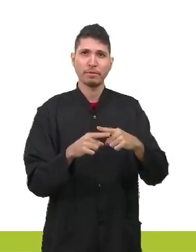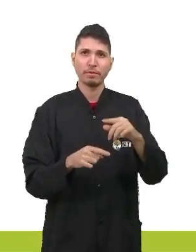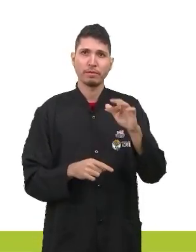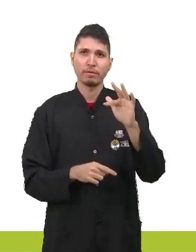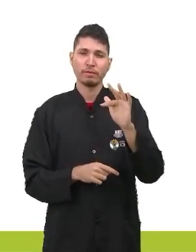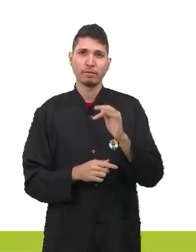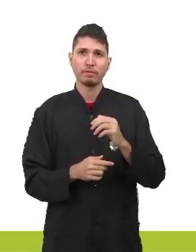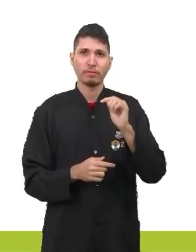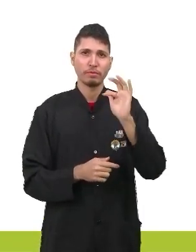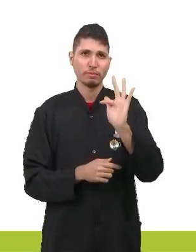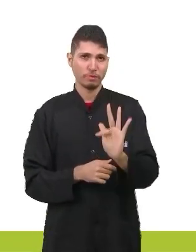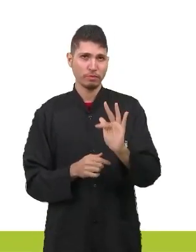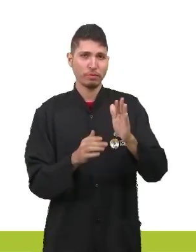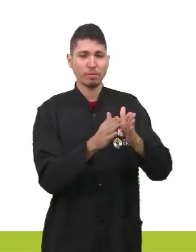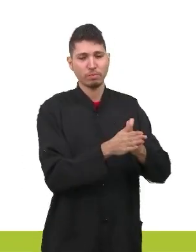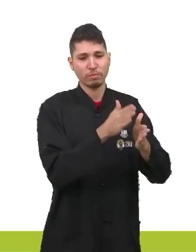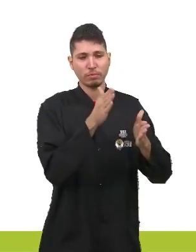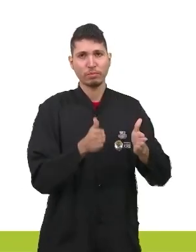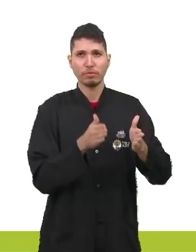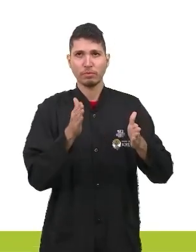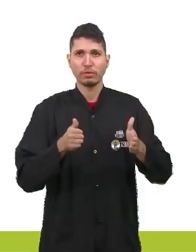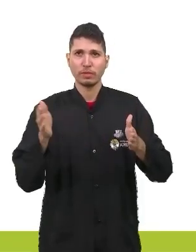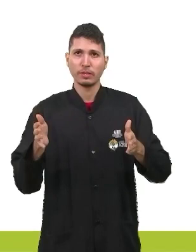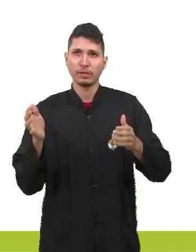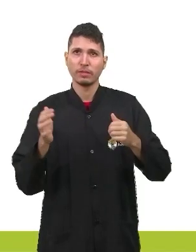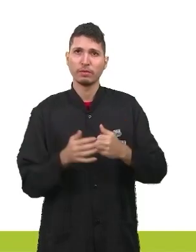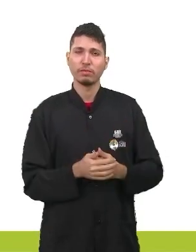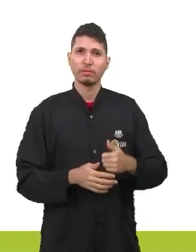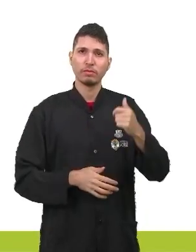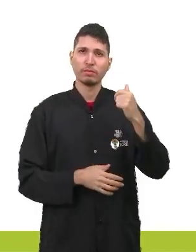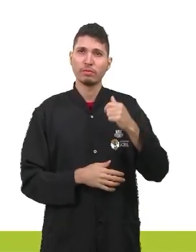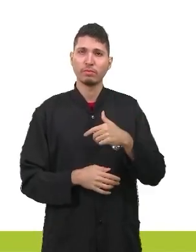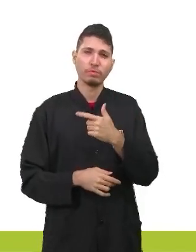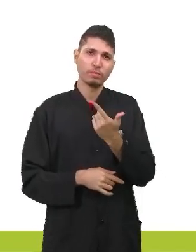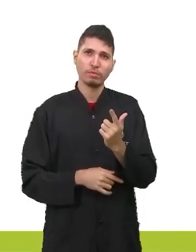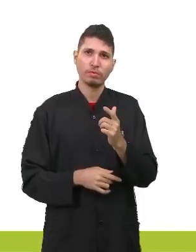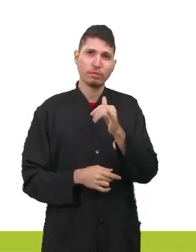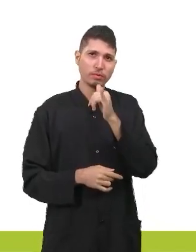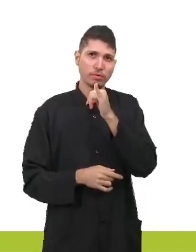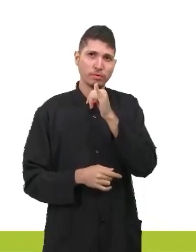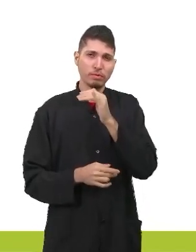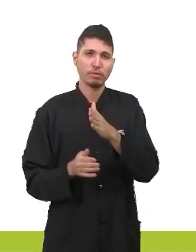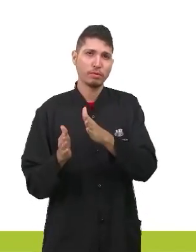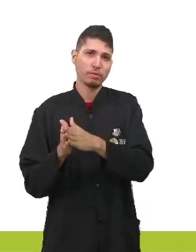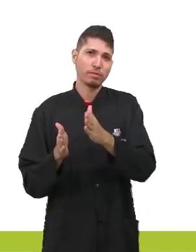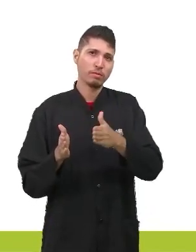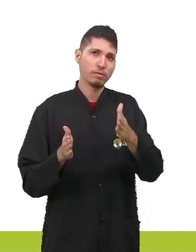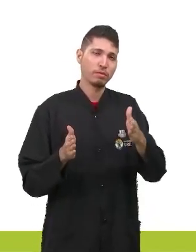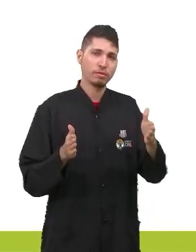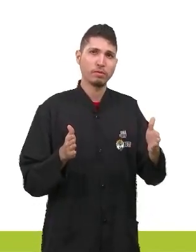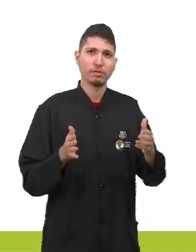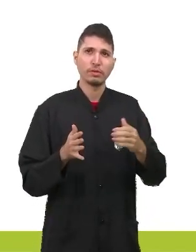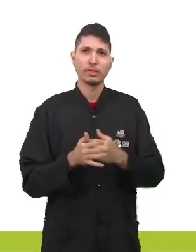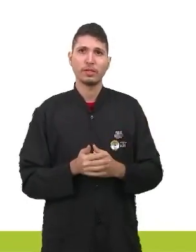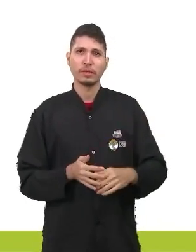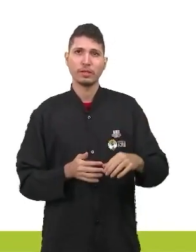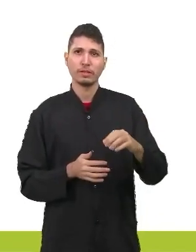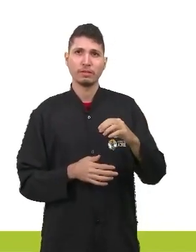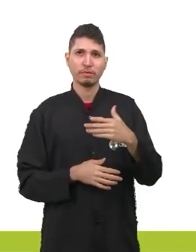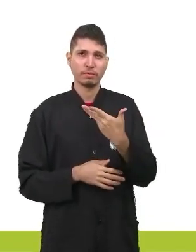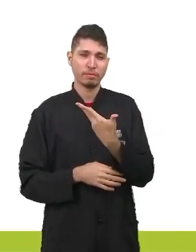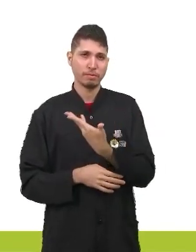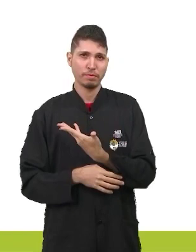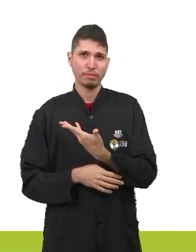primeiro caso, uma função crescente, no segundo caso, uma função decrescente. O valor que multiplica x é o B, e o